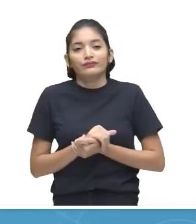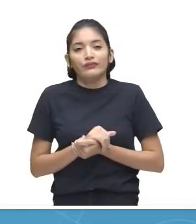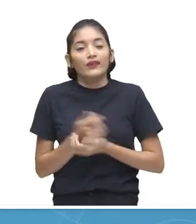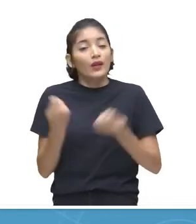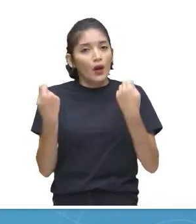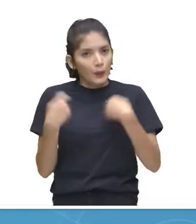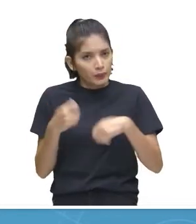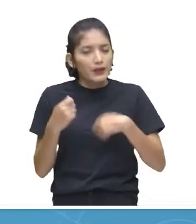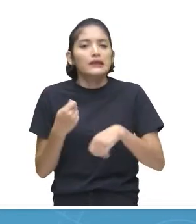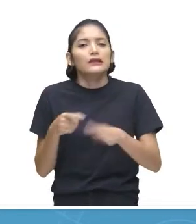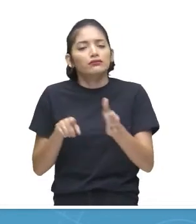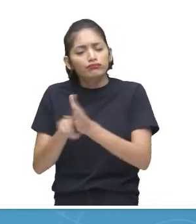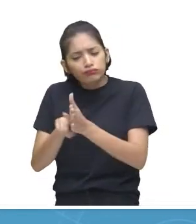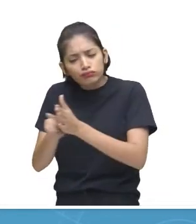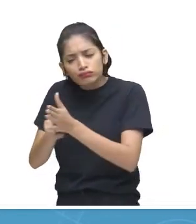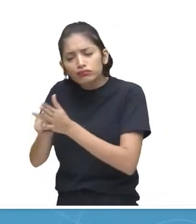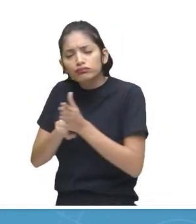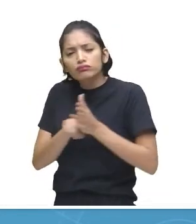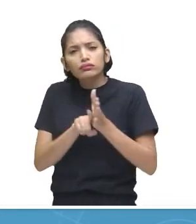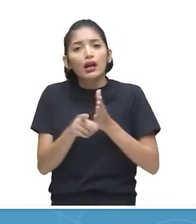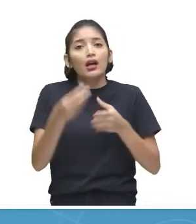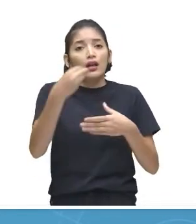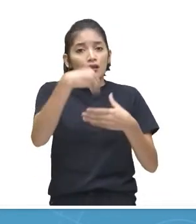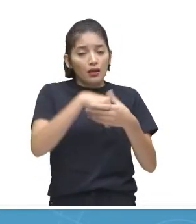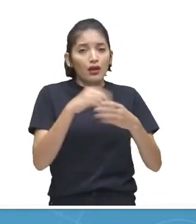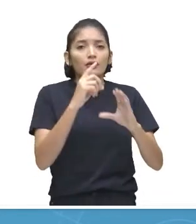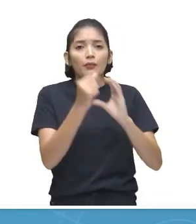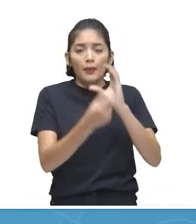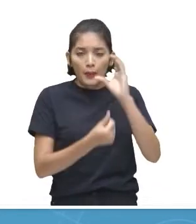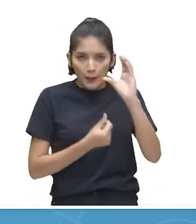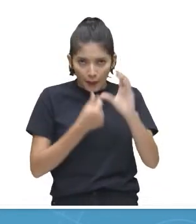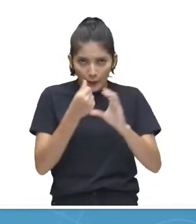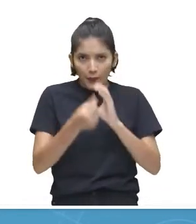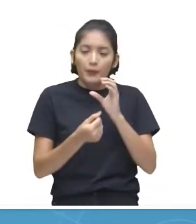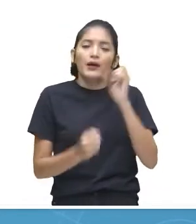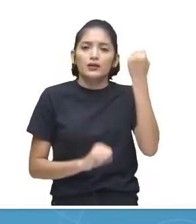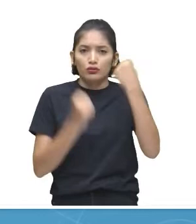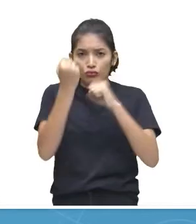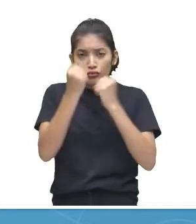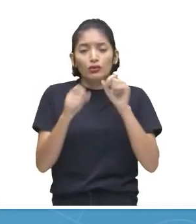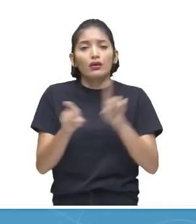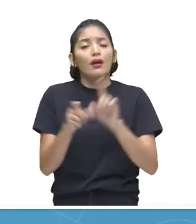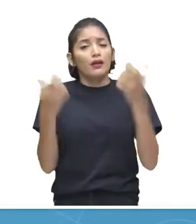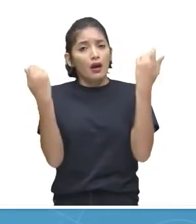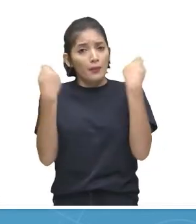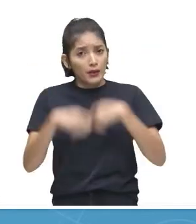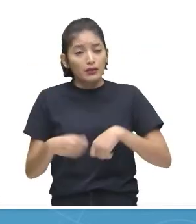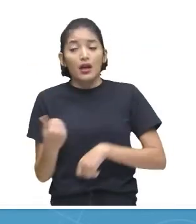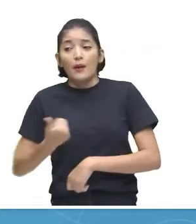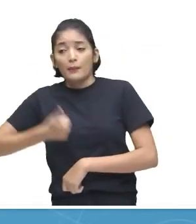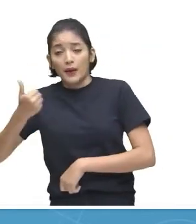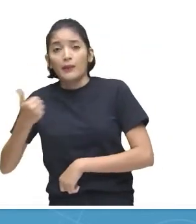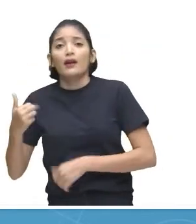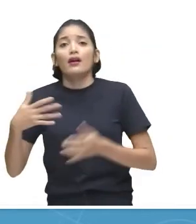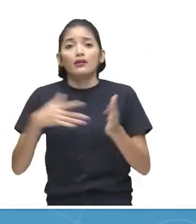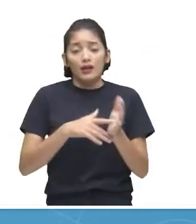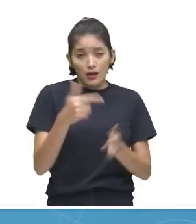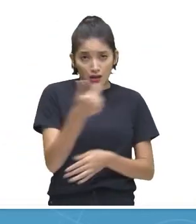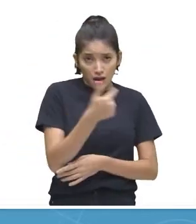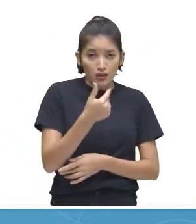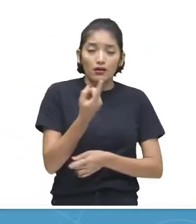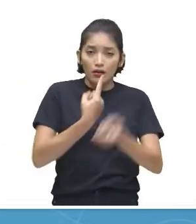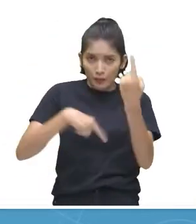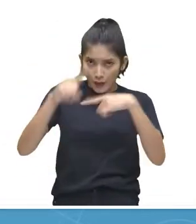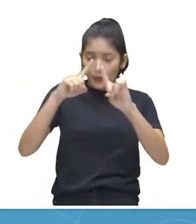necessárias novas pesquisas já dentro do capitalismo industrial, que também, né, possibilitou da primeira para a segunda revolução industrial,